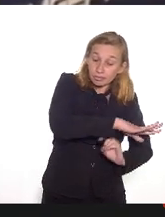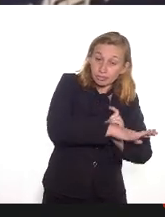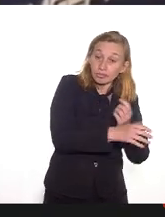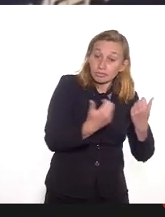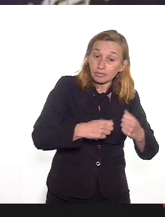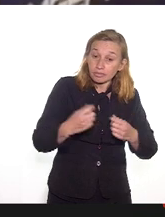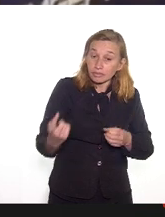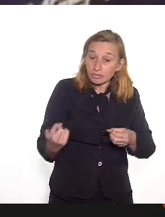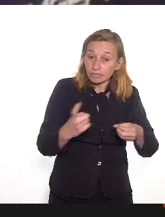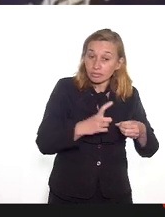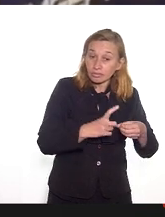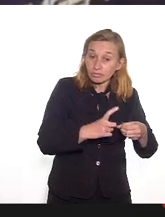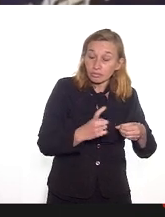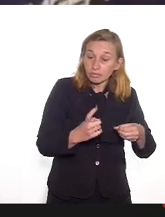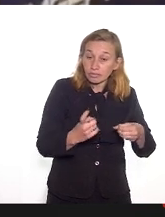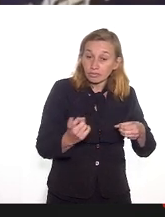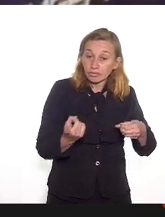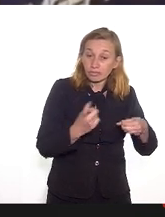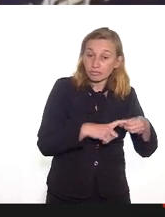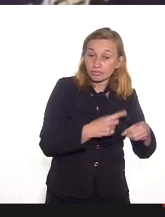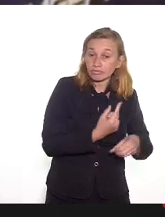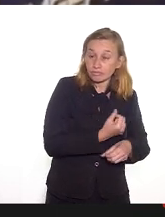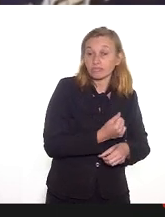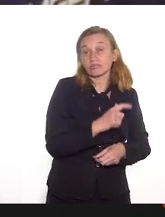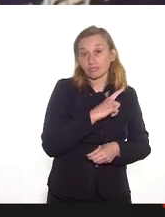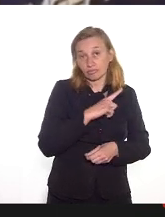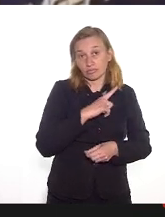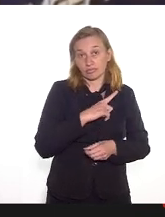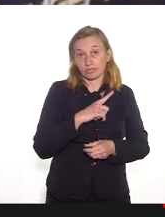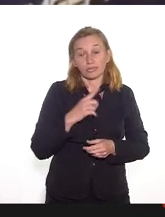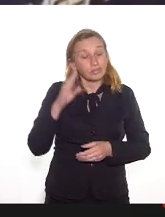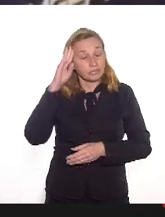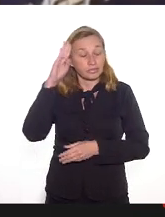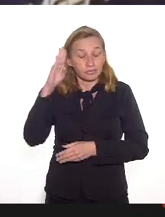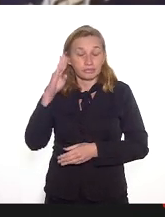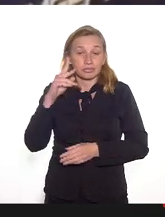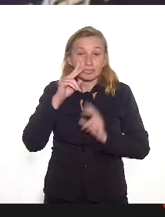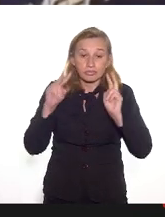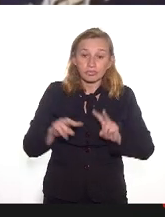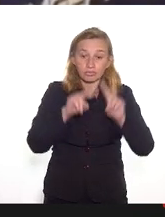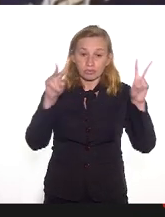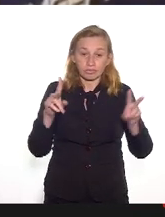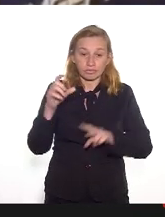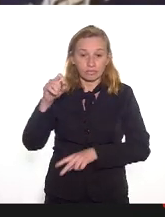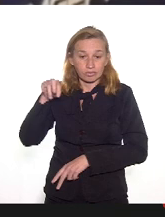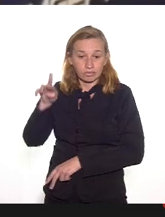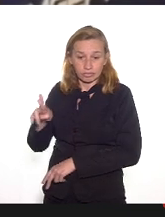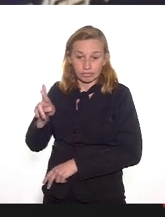o retorno, senão esse jogo não fecha. Então, essa é a principal visão do cluster.